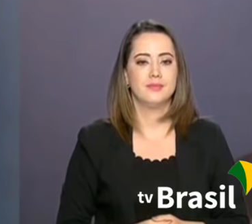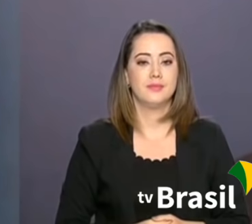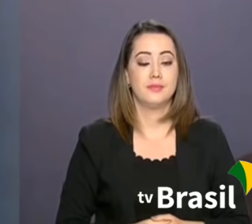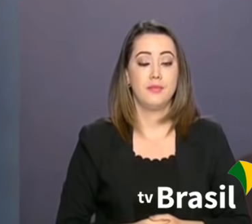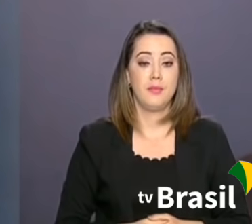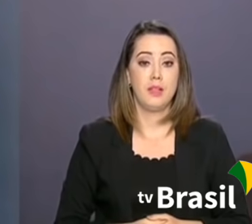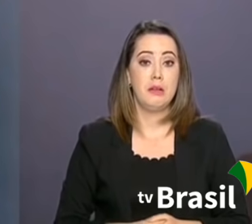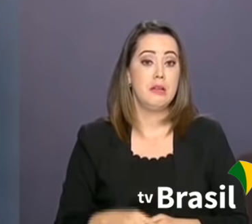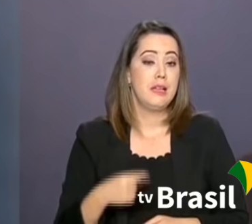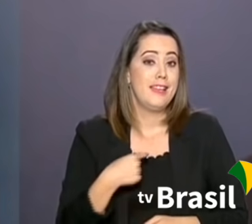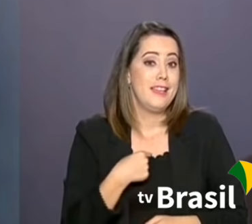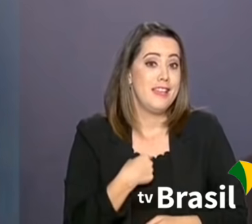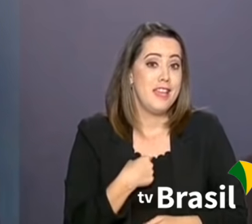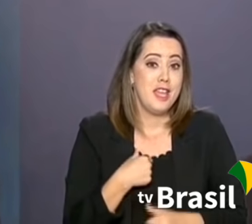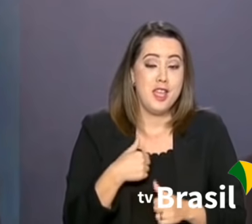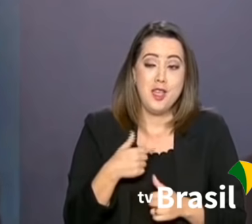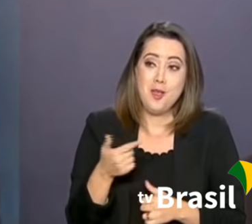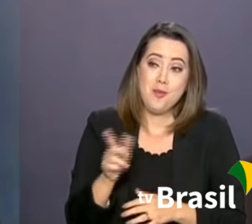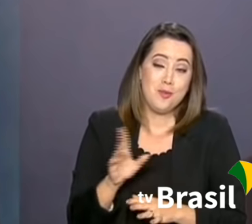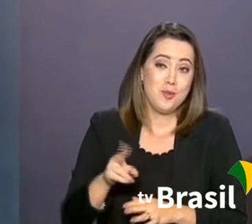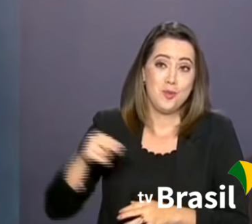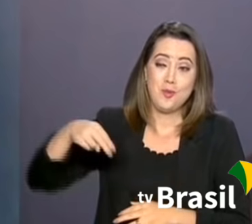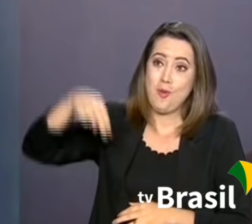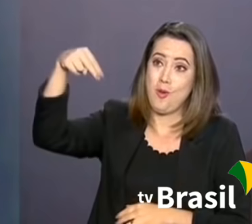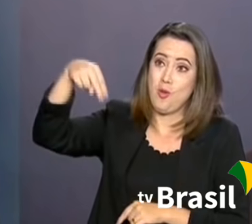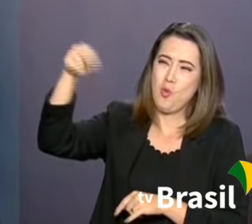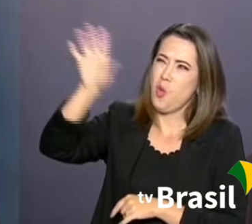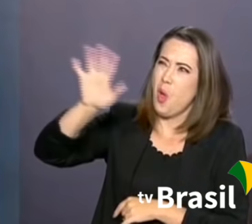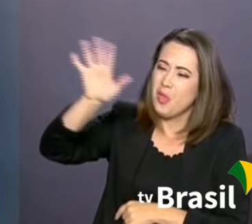Eu não estou no Nordeste, eu estou no Brasil.